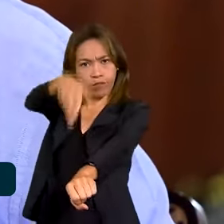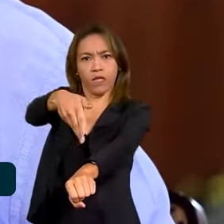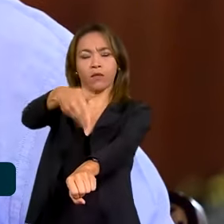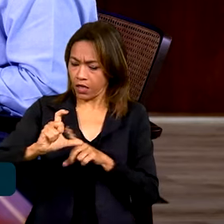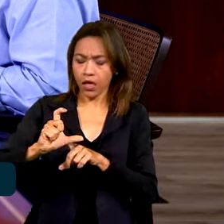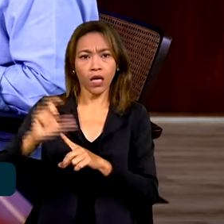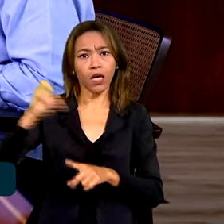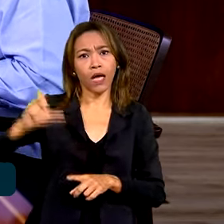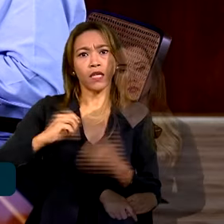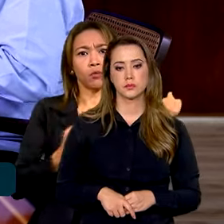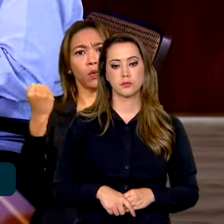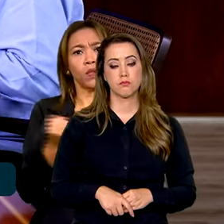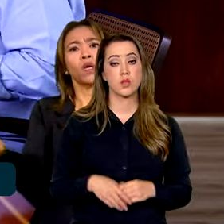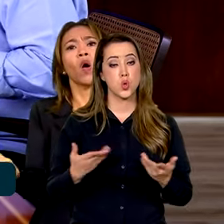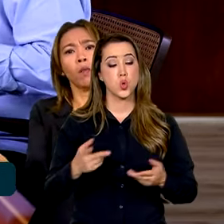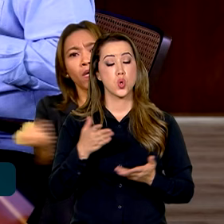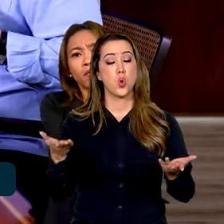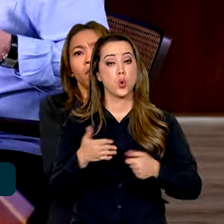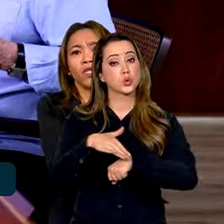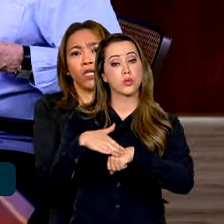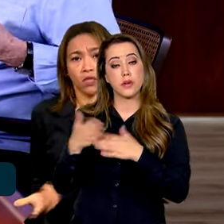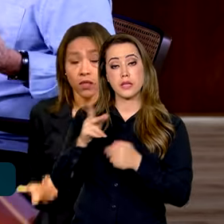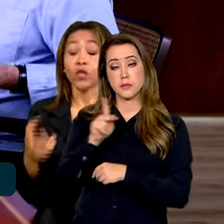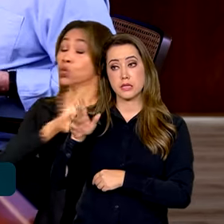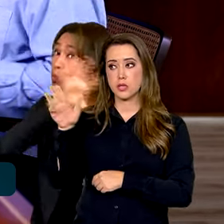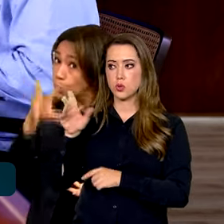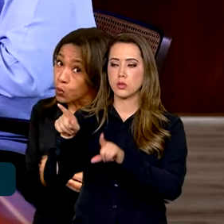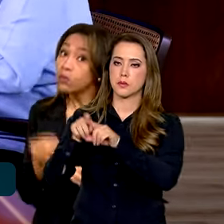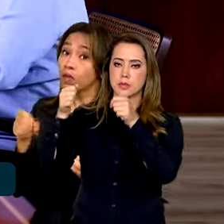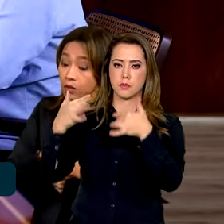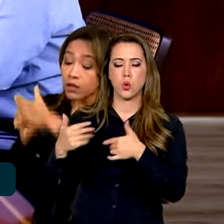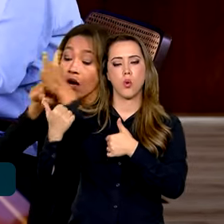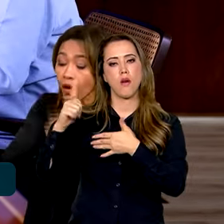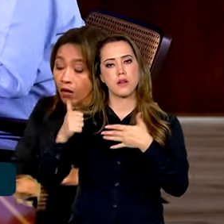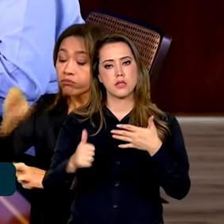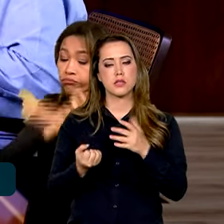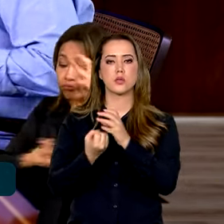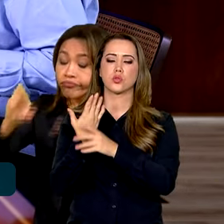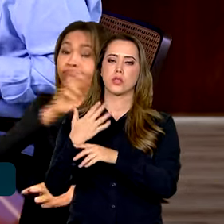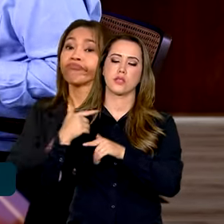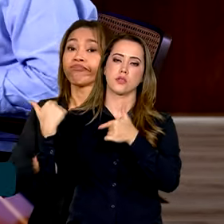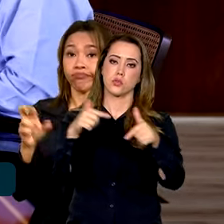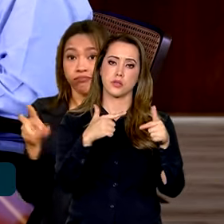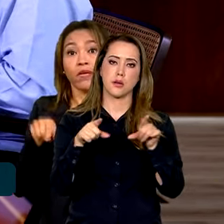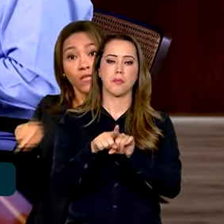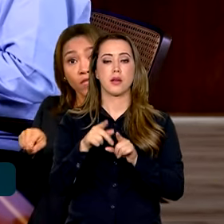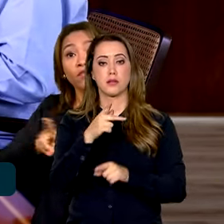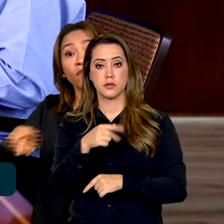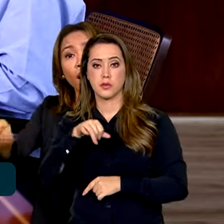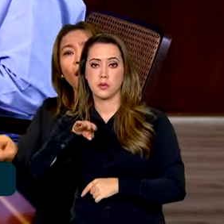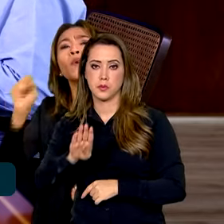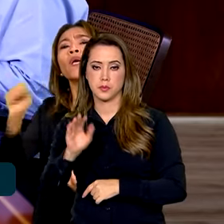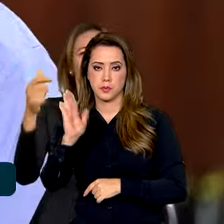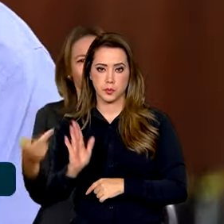todos os países do mundo. No conversa com o presidente de hoje, Lula também falou sobre os indicadores de geração de emprego e o produto interno